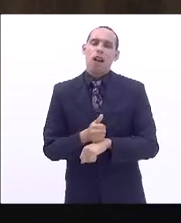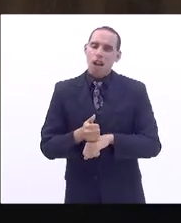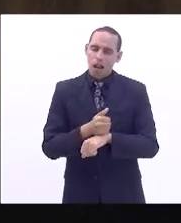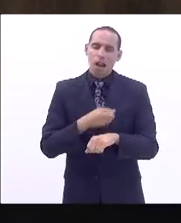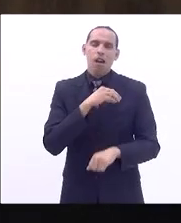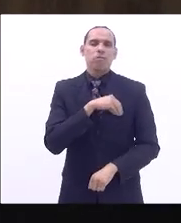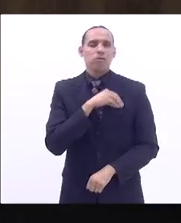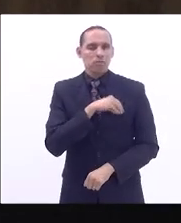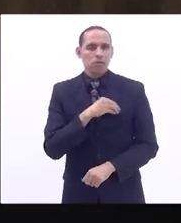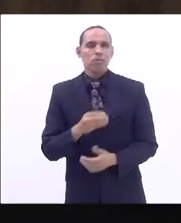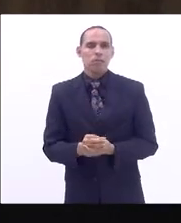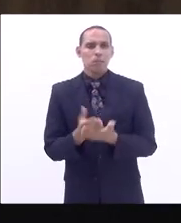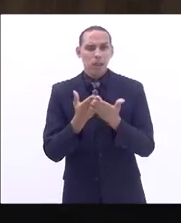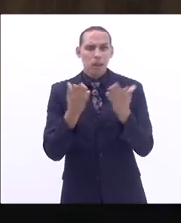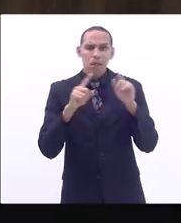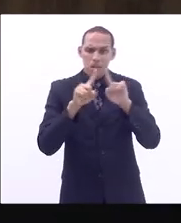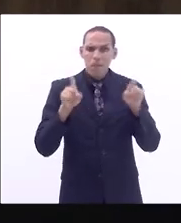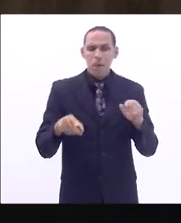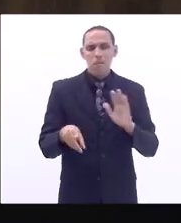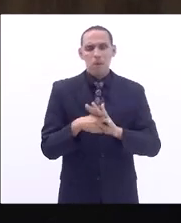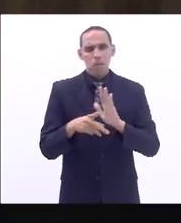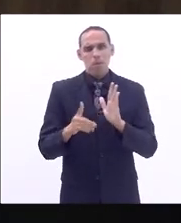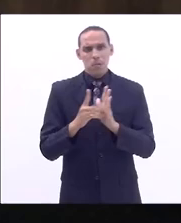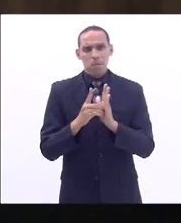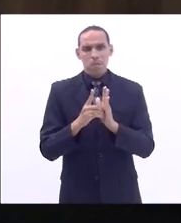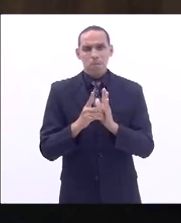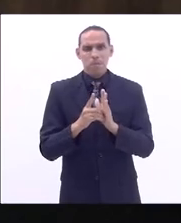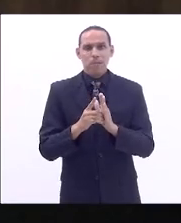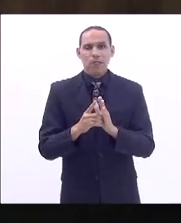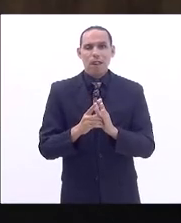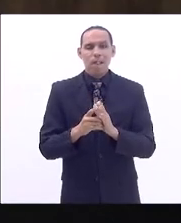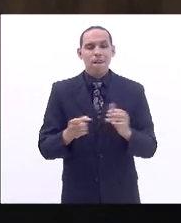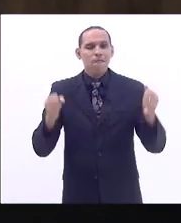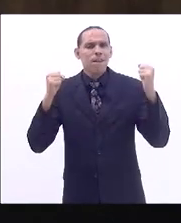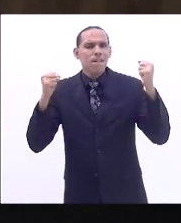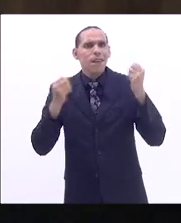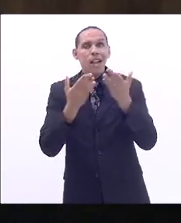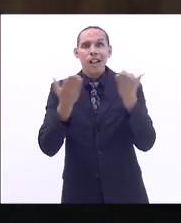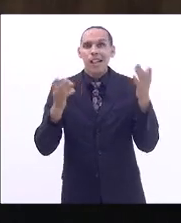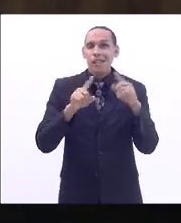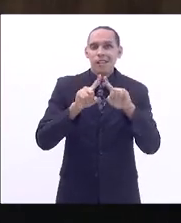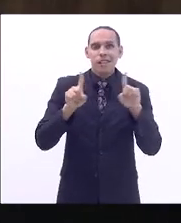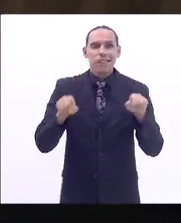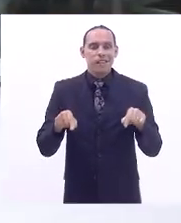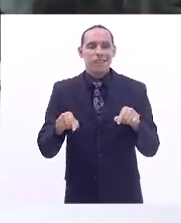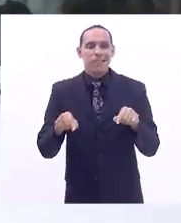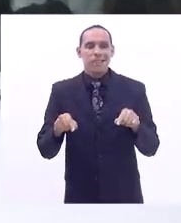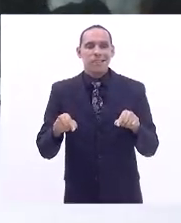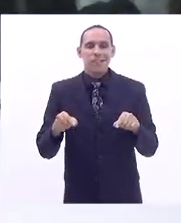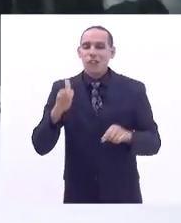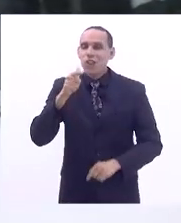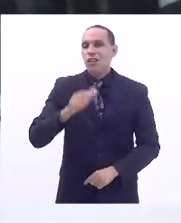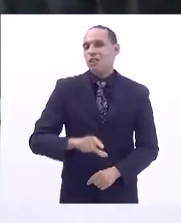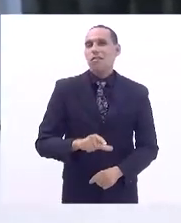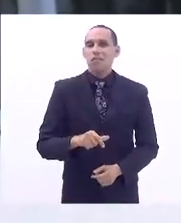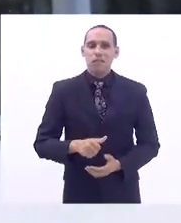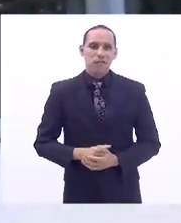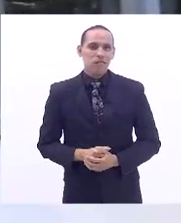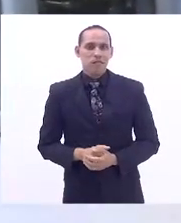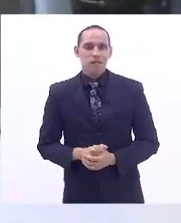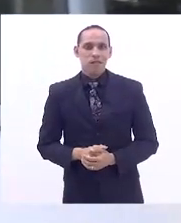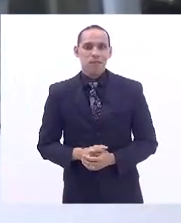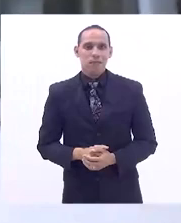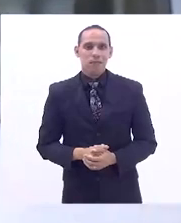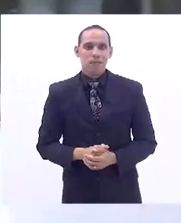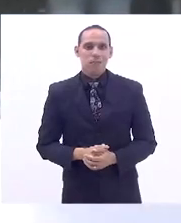de cargos e salários dos Servidores do Detran Viva os servidores do Detran e eu quero mais uma vez colocar